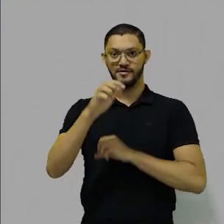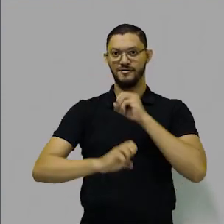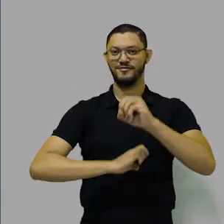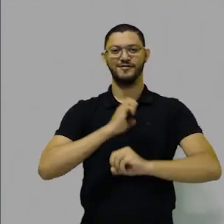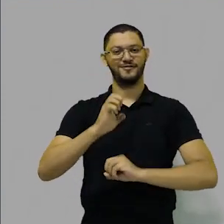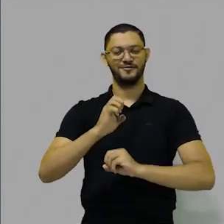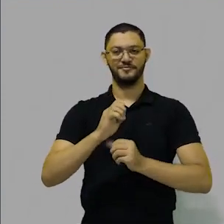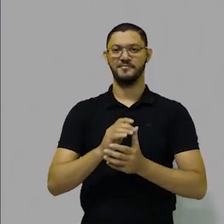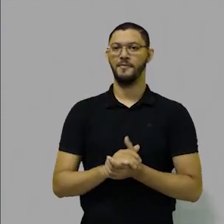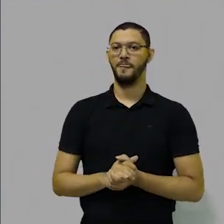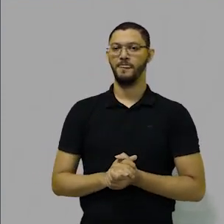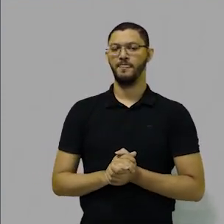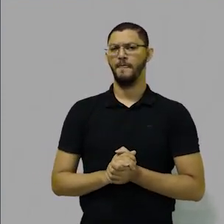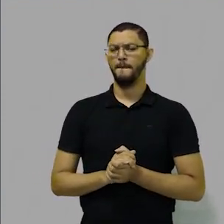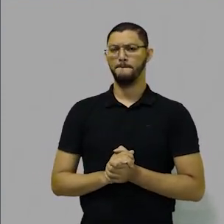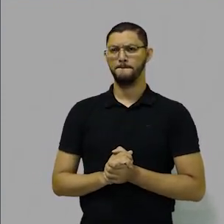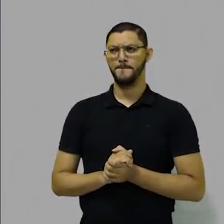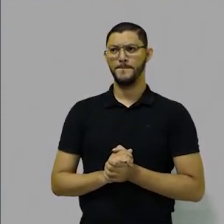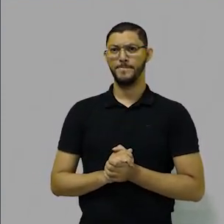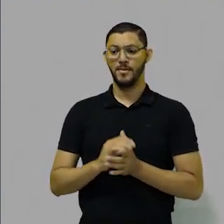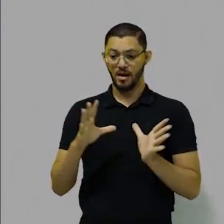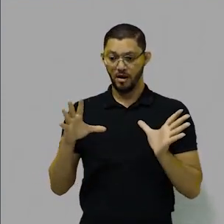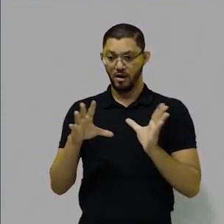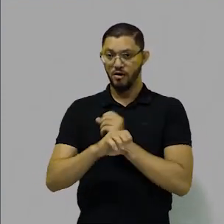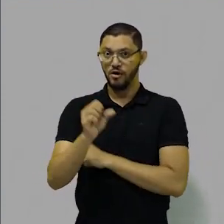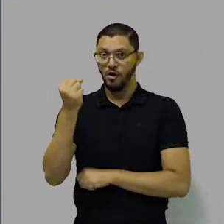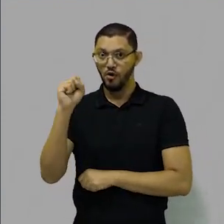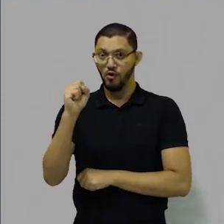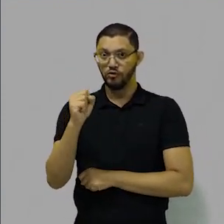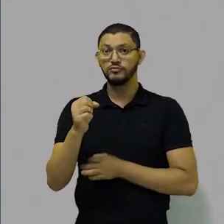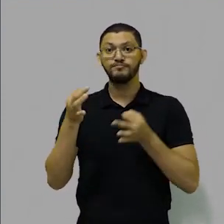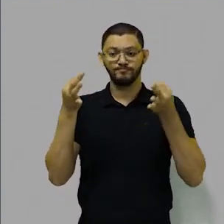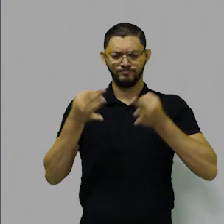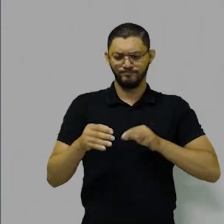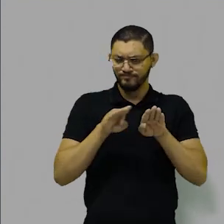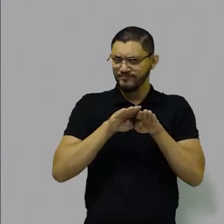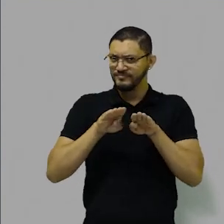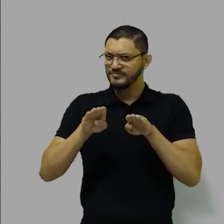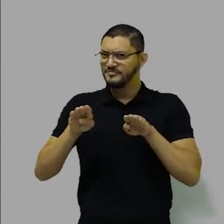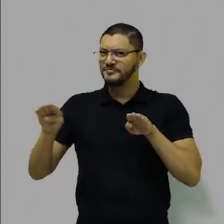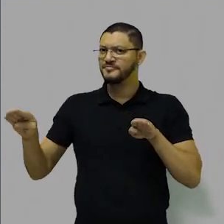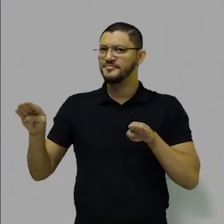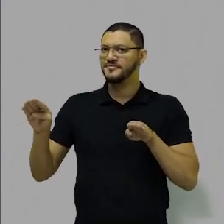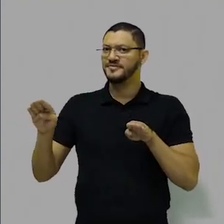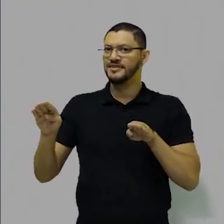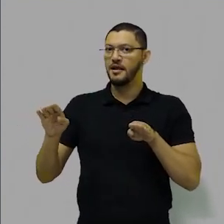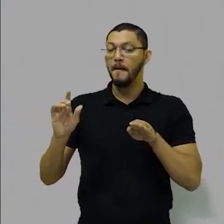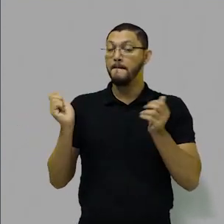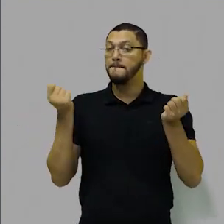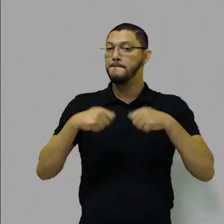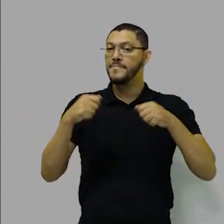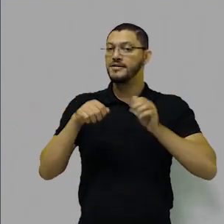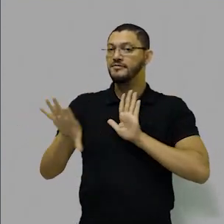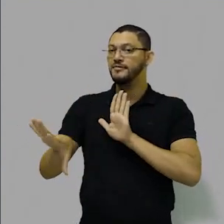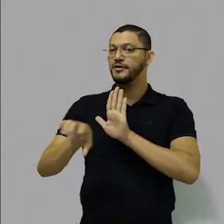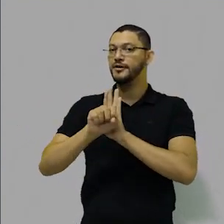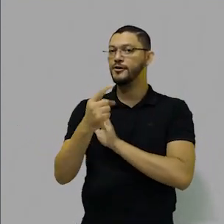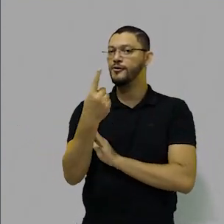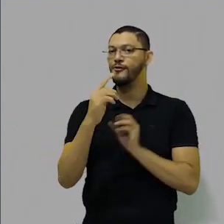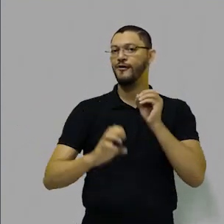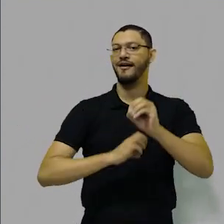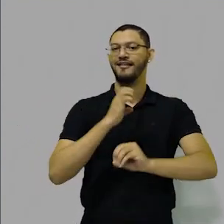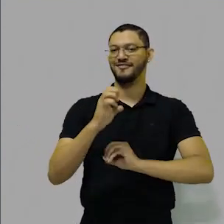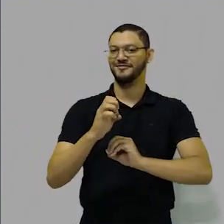elétrons. Para ficar com 8 e aí sim ficar estável, ele só precisa ganhar 1